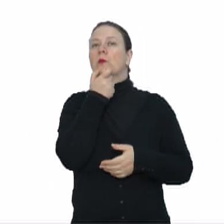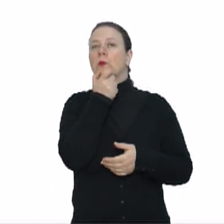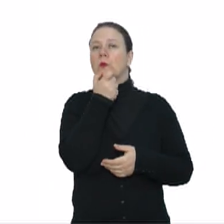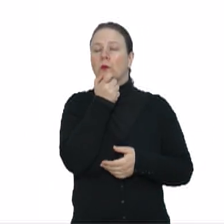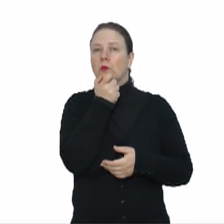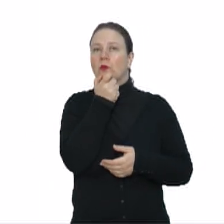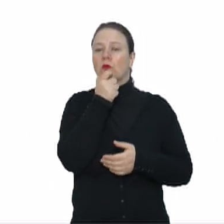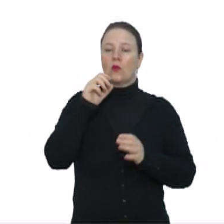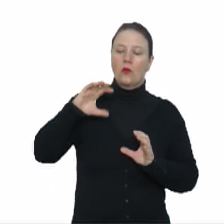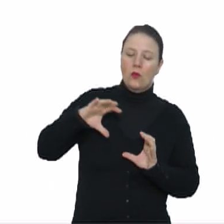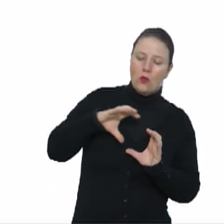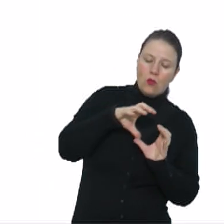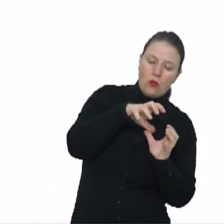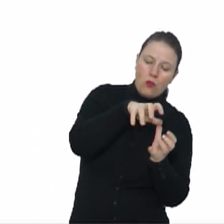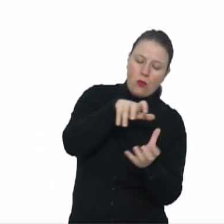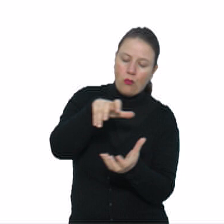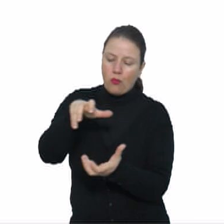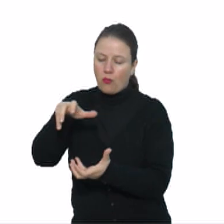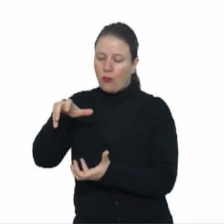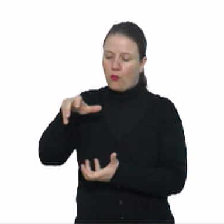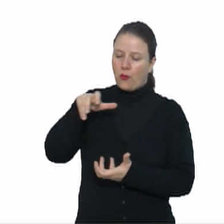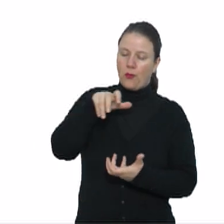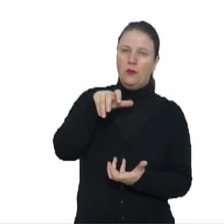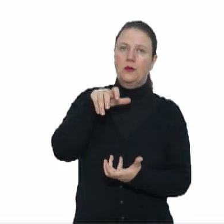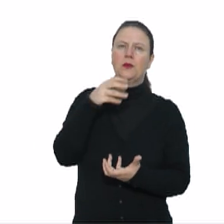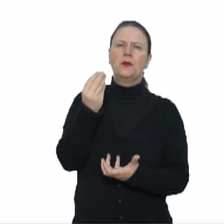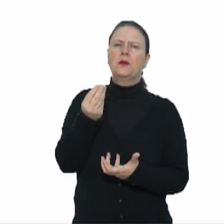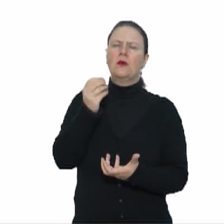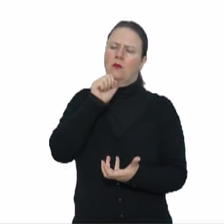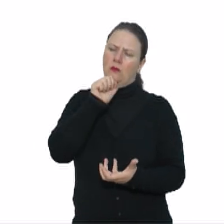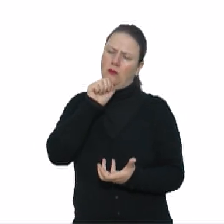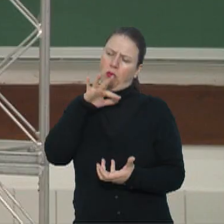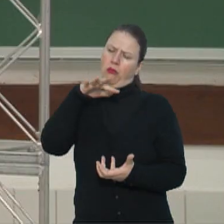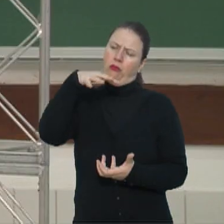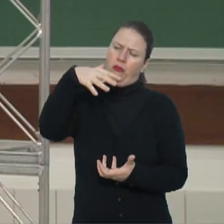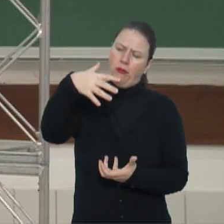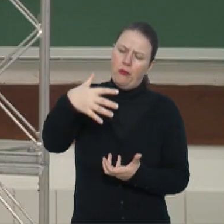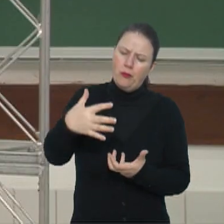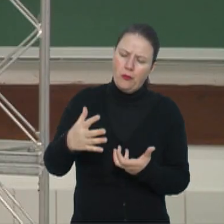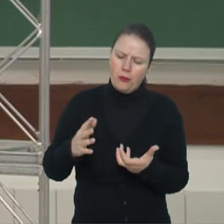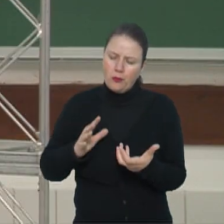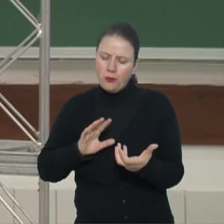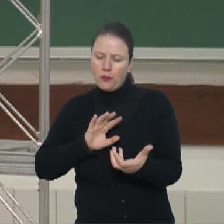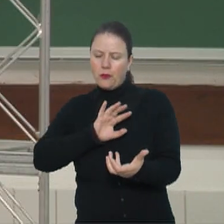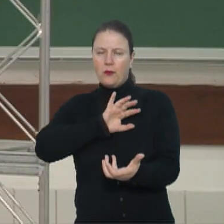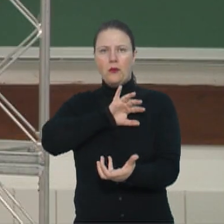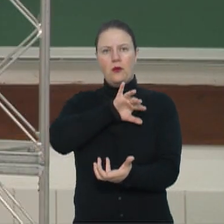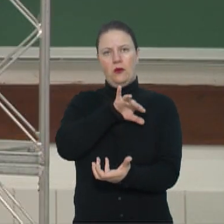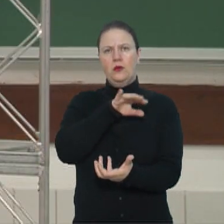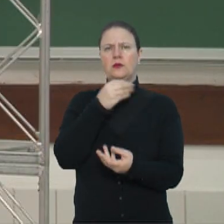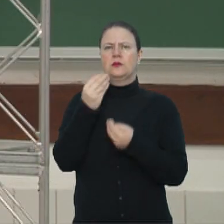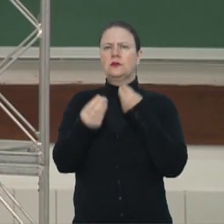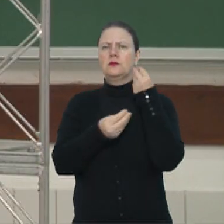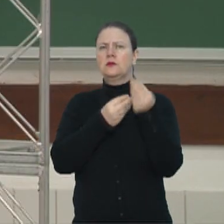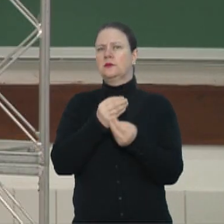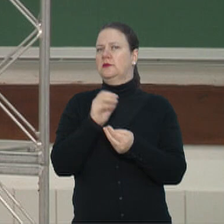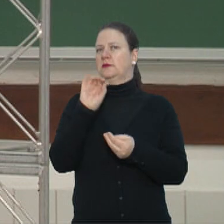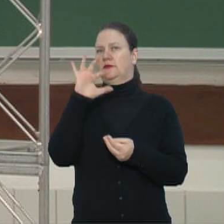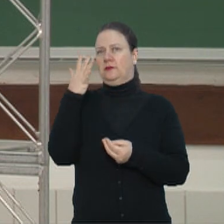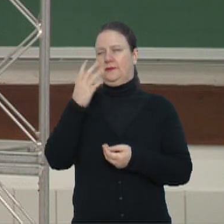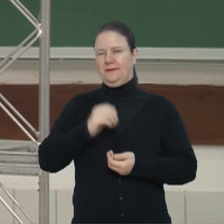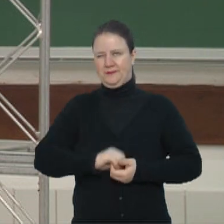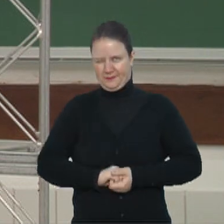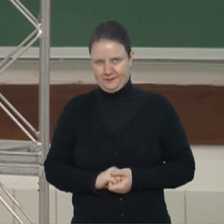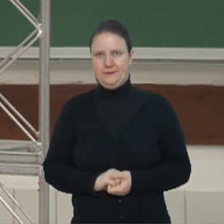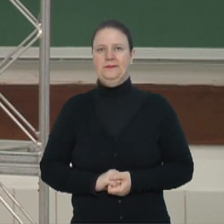pelo mundo. Como que a língua inglesa se espalhou pelo mundo? Como que aconteceu isso? Nós vamos estudar mais detalhadamente